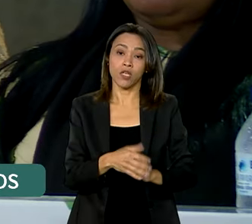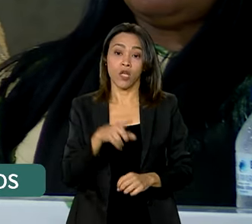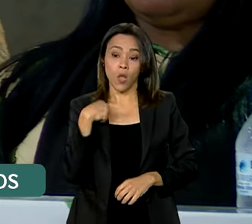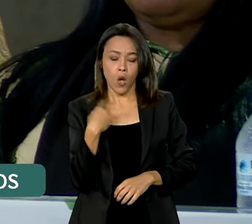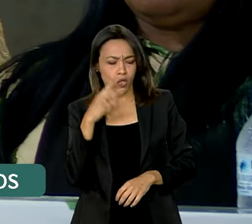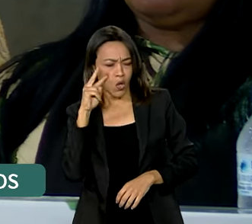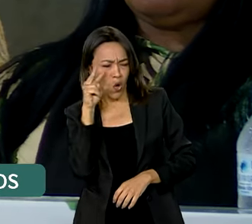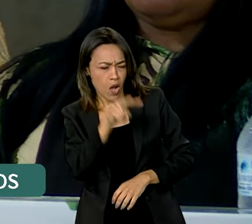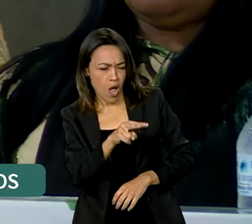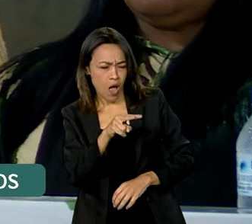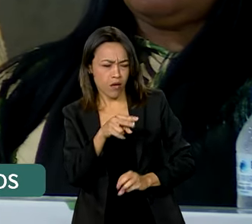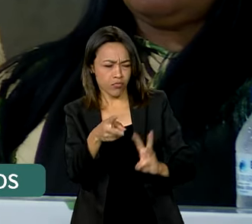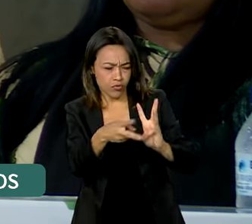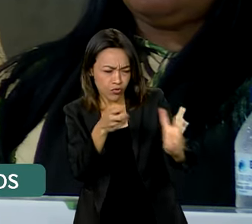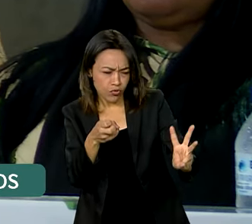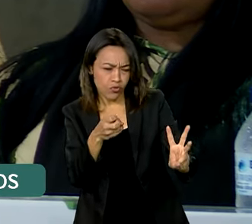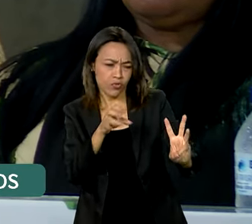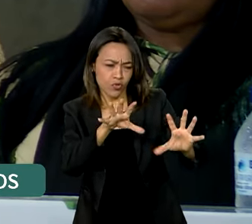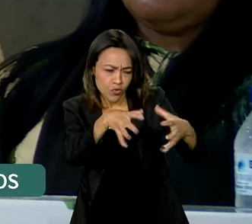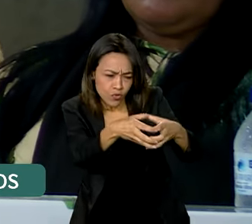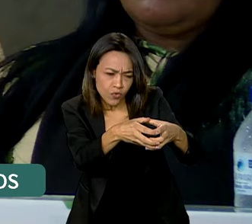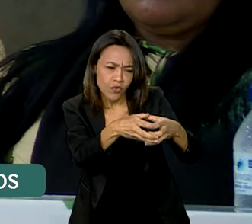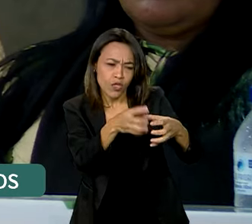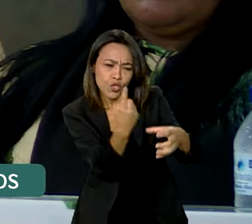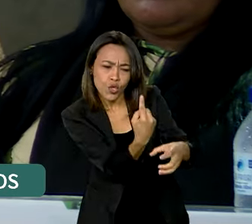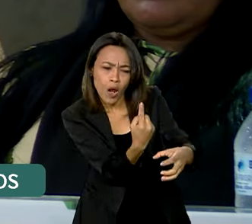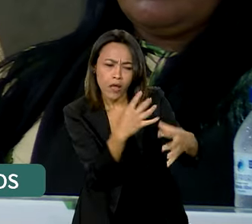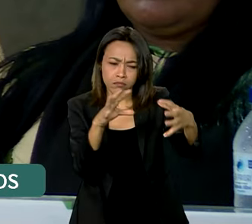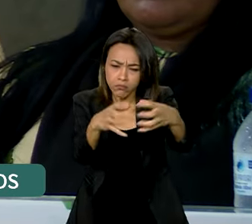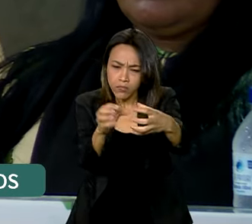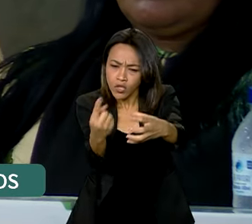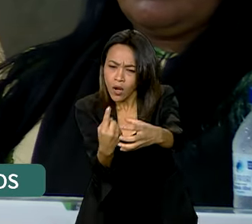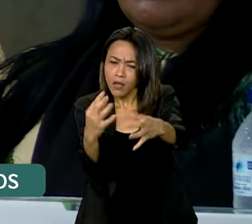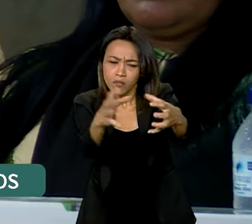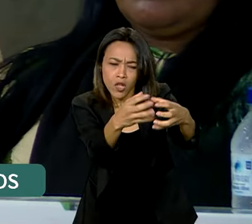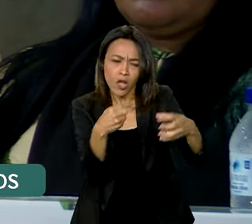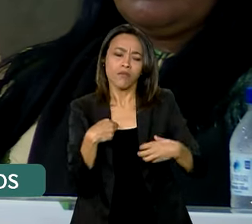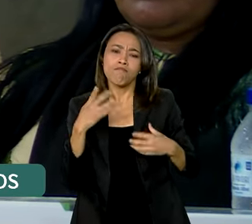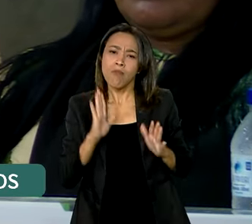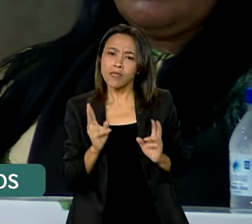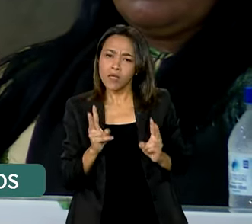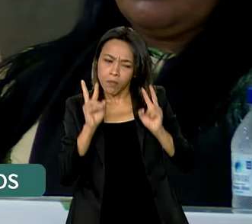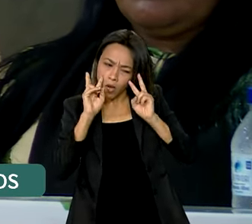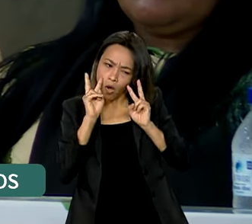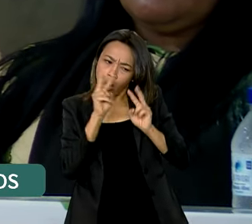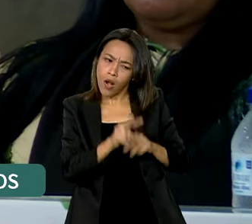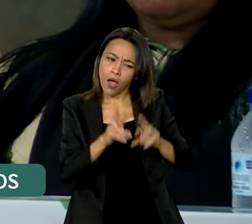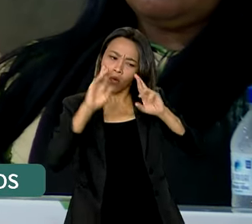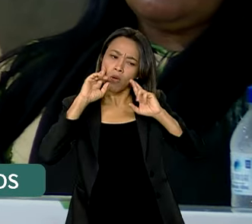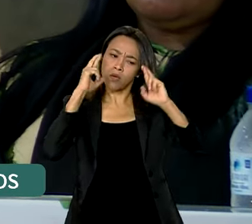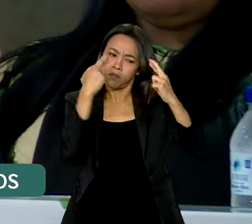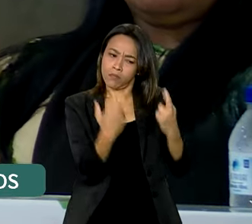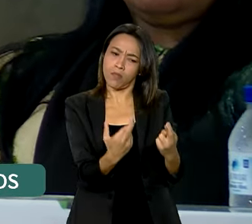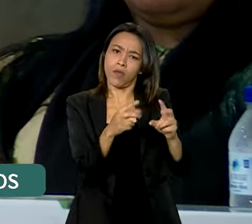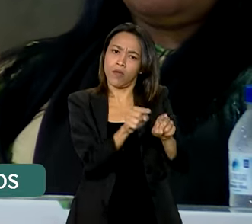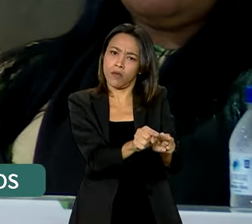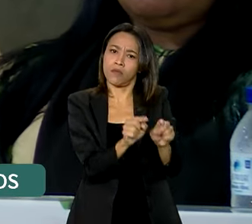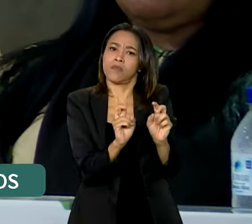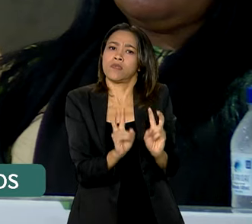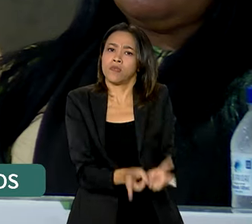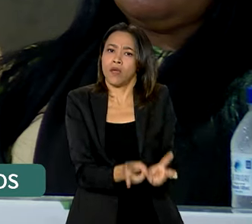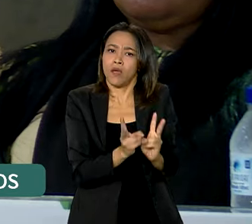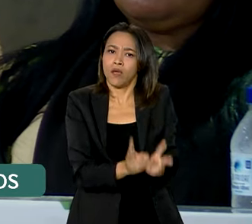indígenas isolados com esse olhar de respeito a essa condição, vendo essa condição como